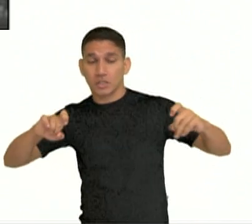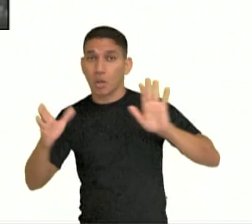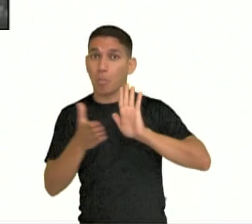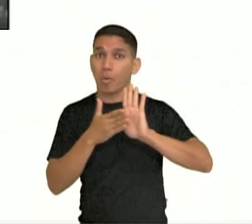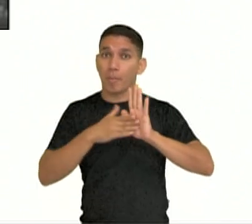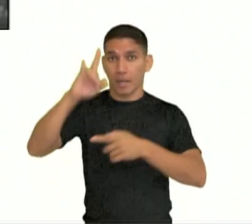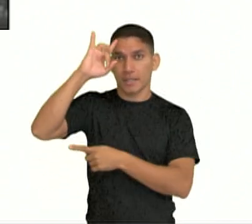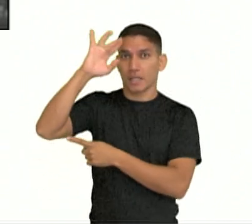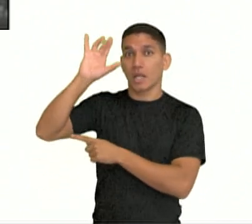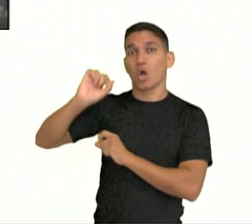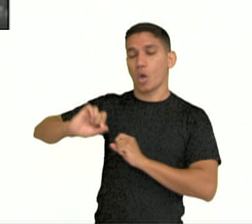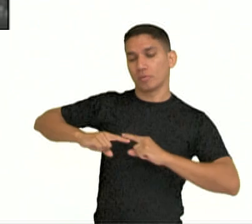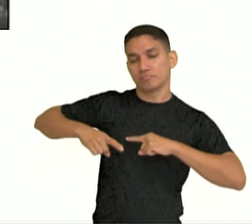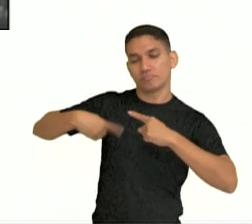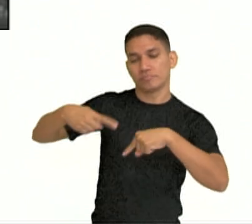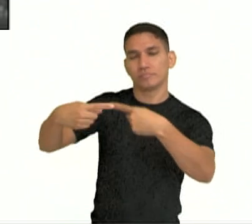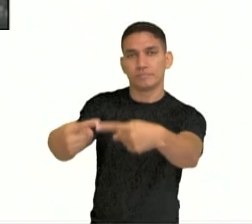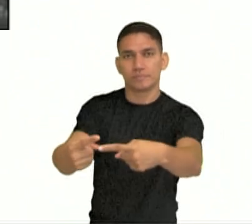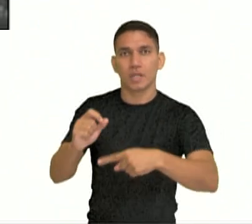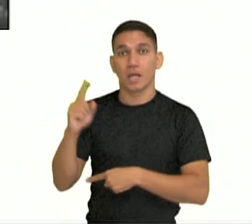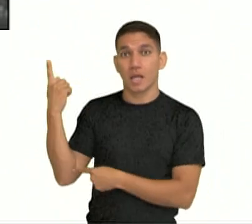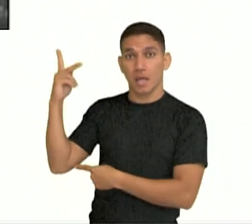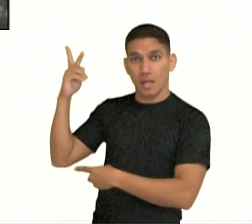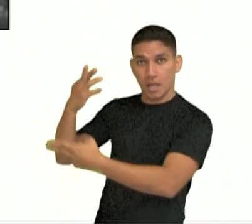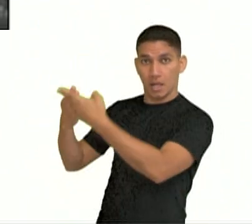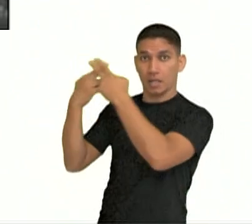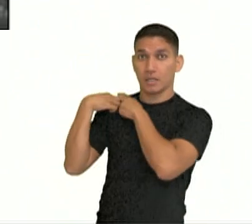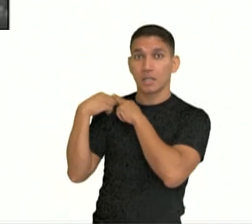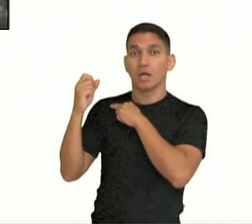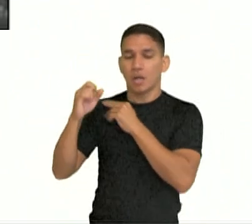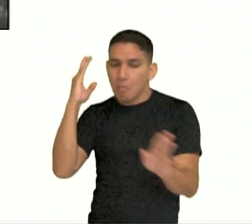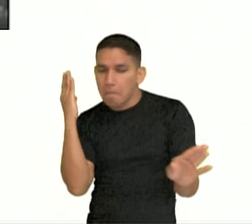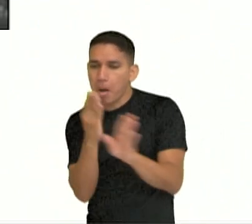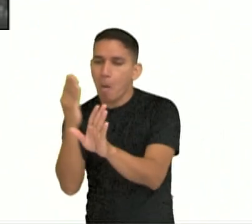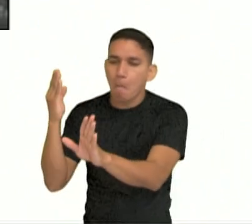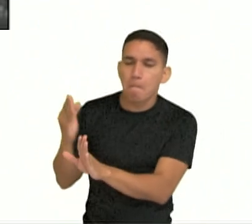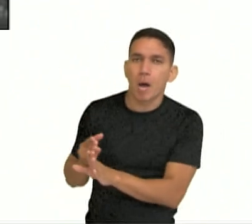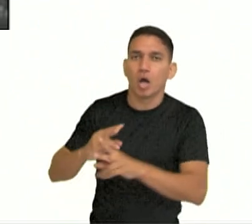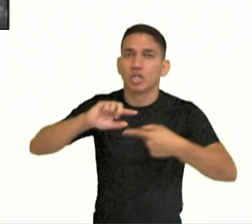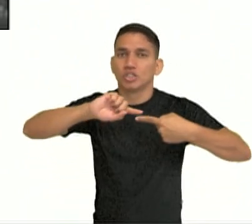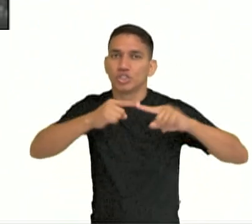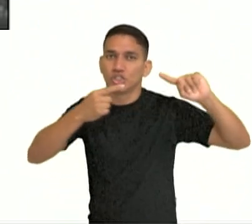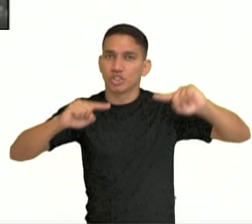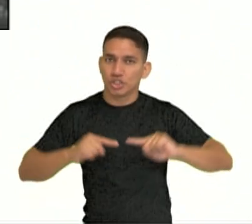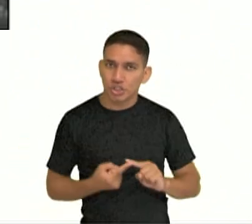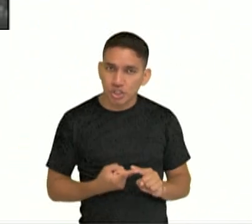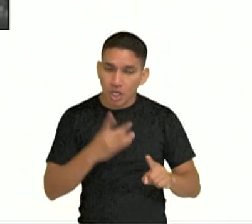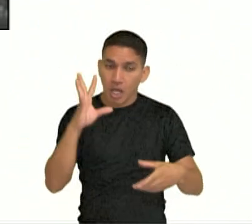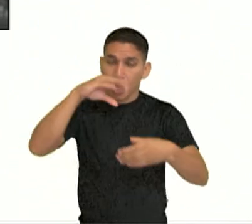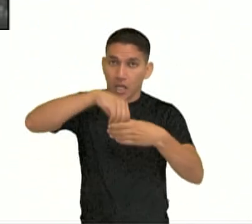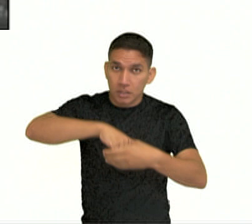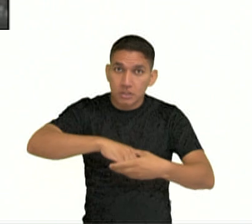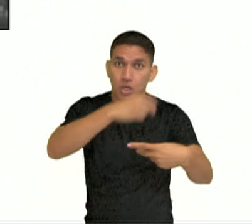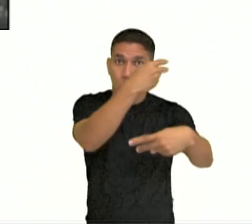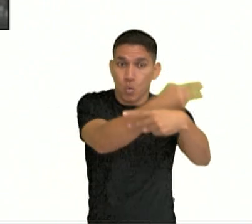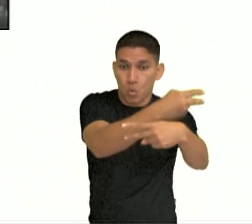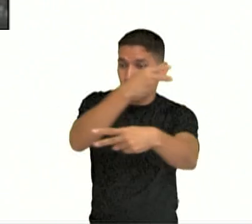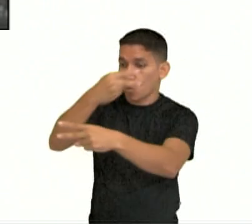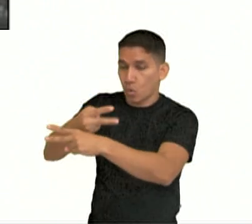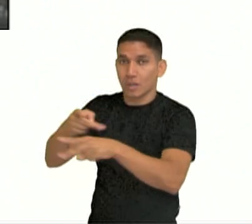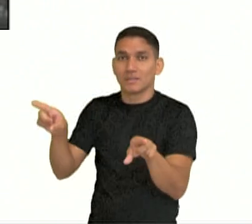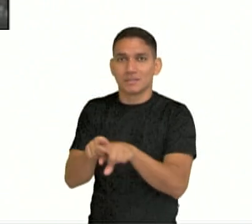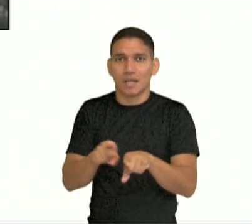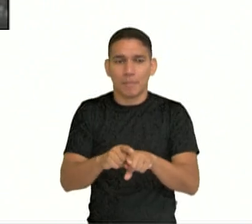de hereditariedade. Ele foi responsável pelas descobertas dos genes situados em cromossomos e sua distribuição